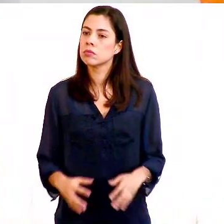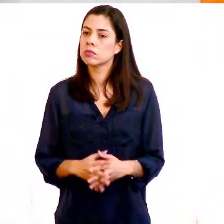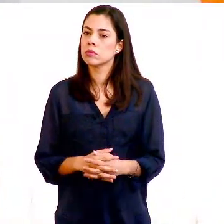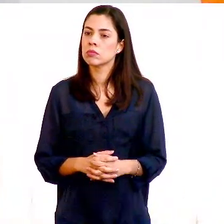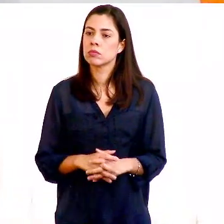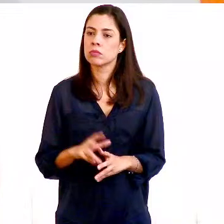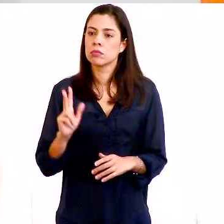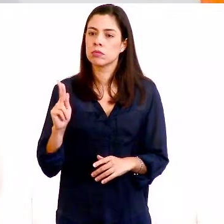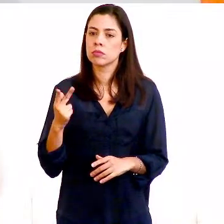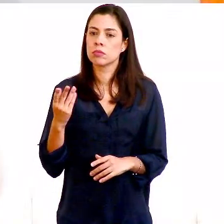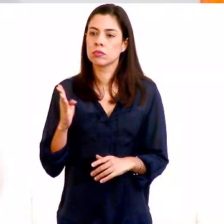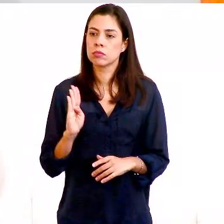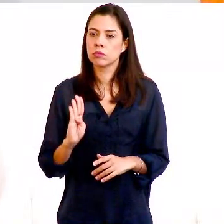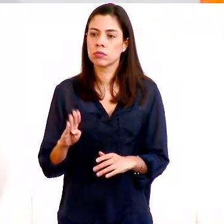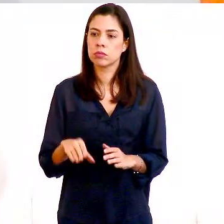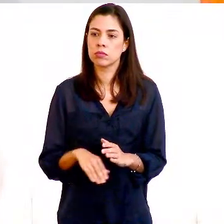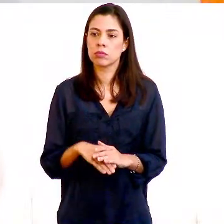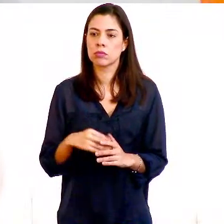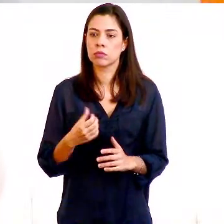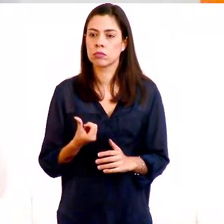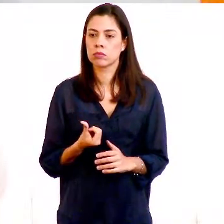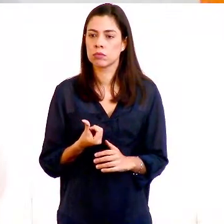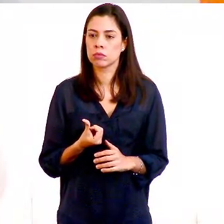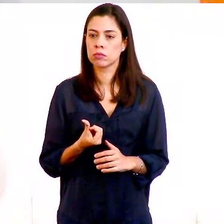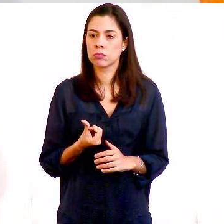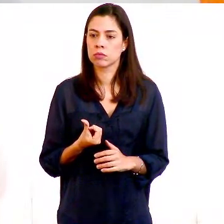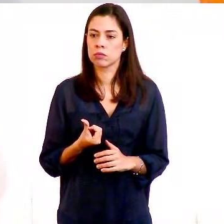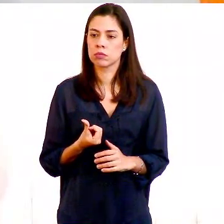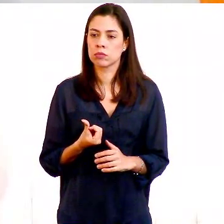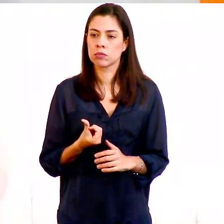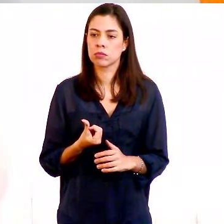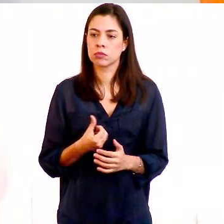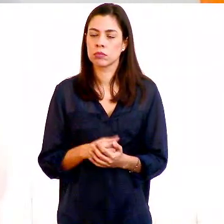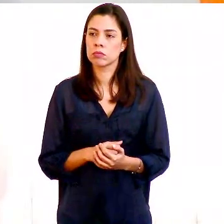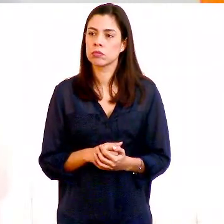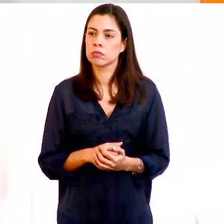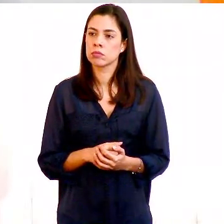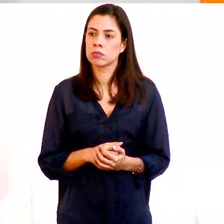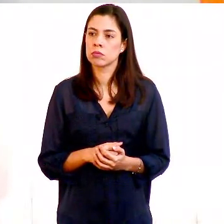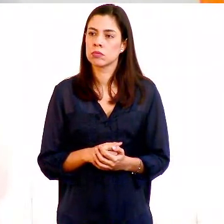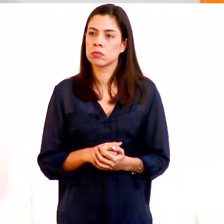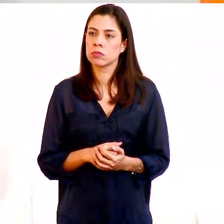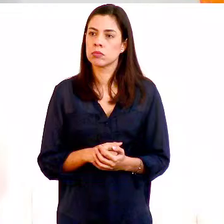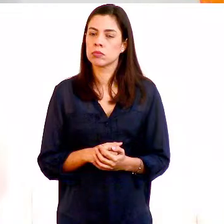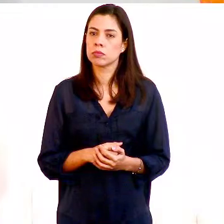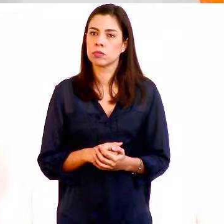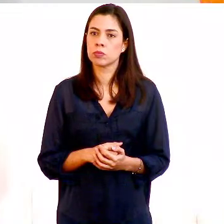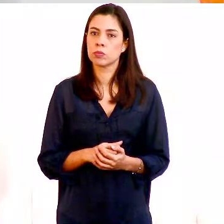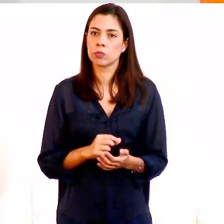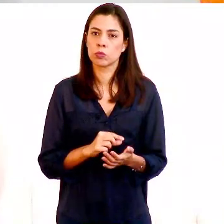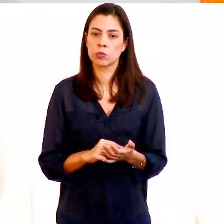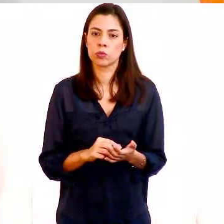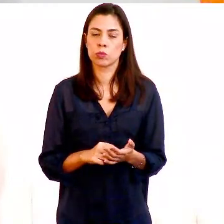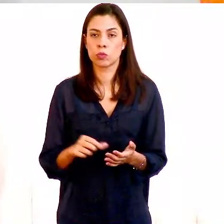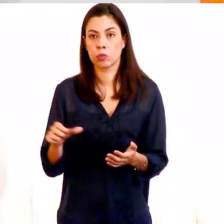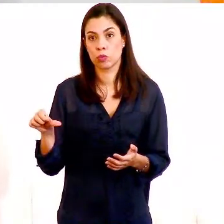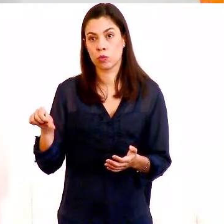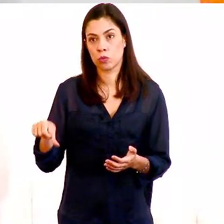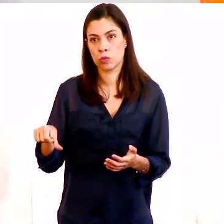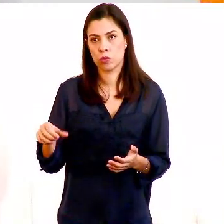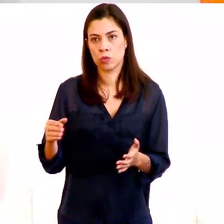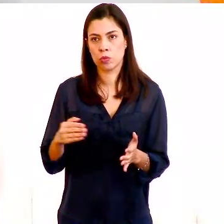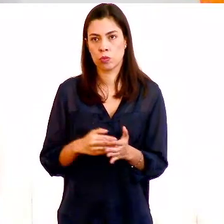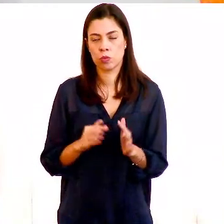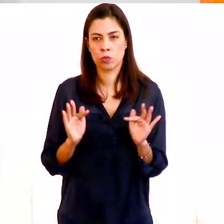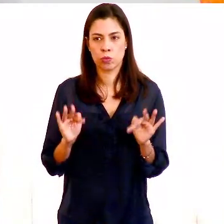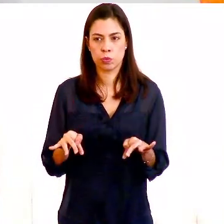Hebreus 6, a partir do verso 9, até o final do capítulo. Hebreus 6, verso 9